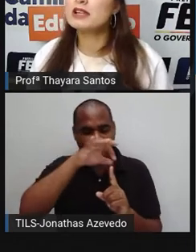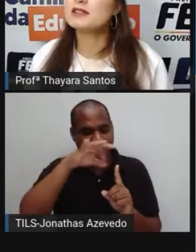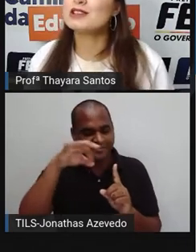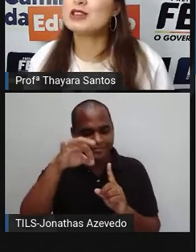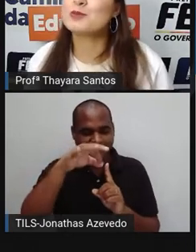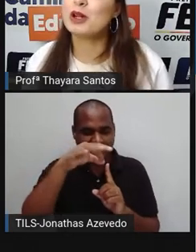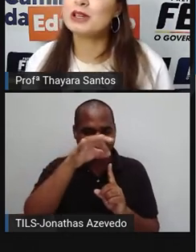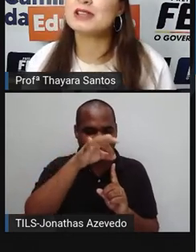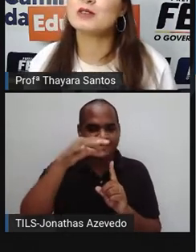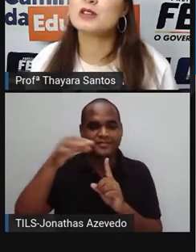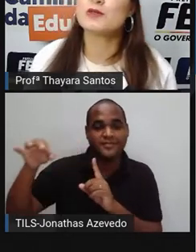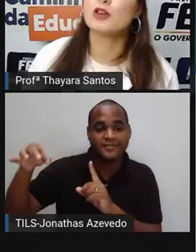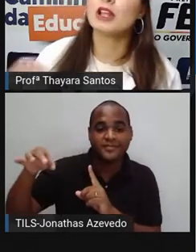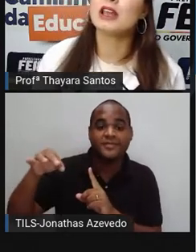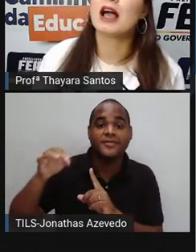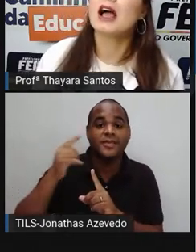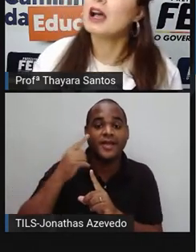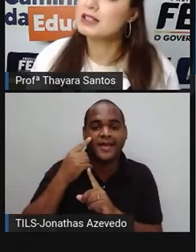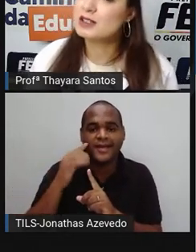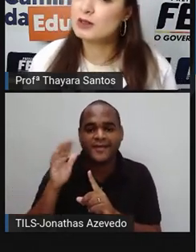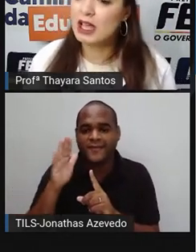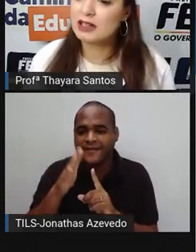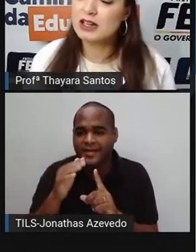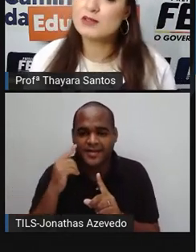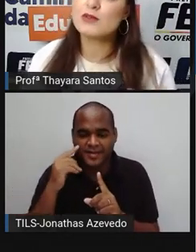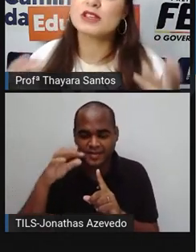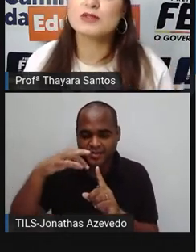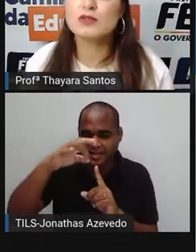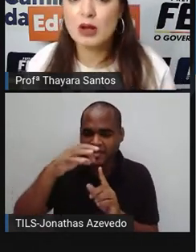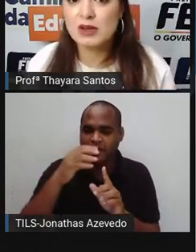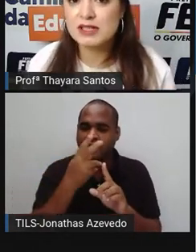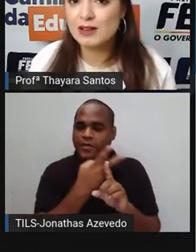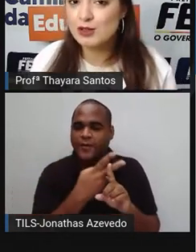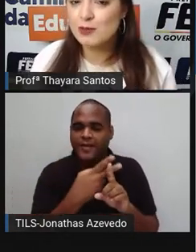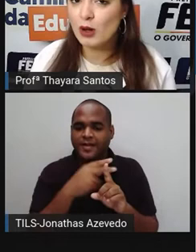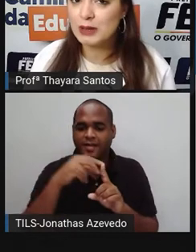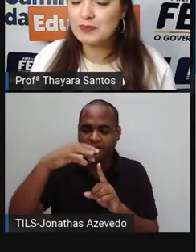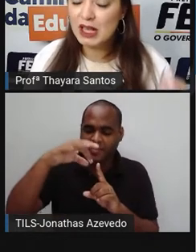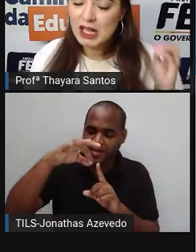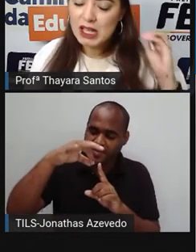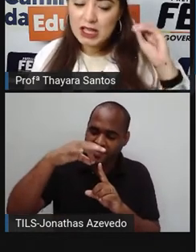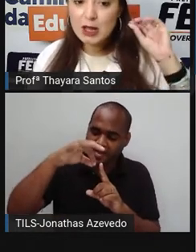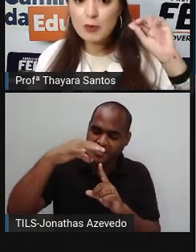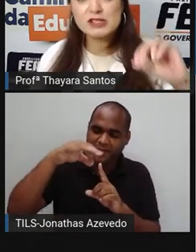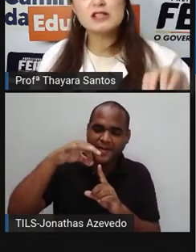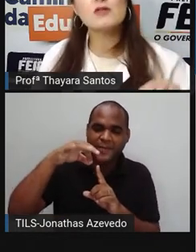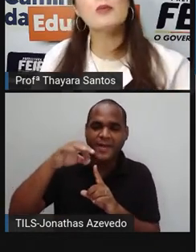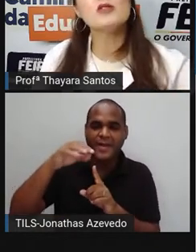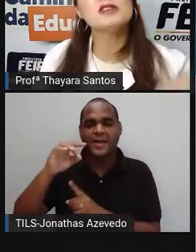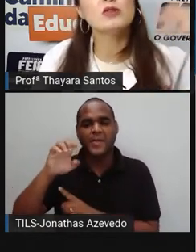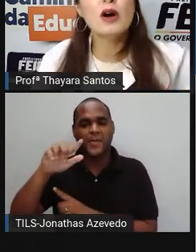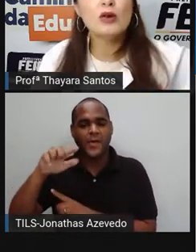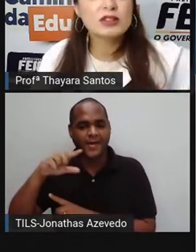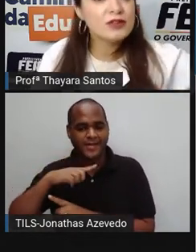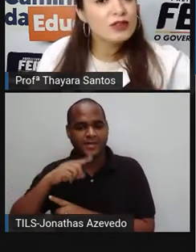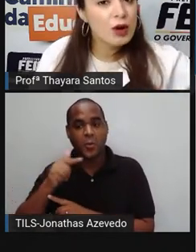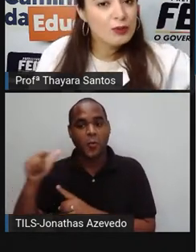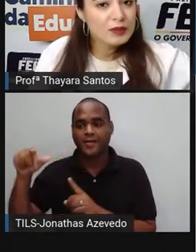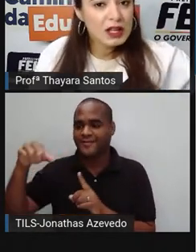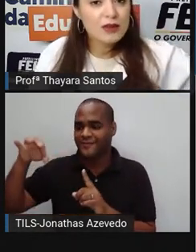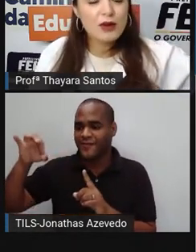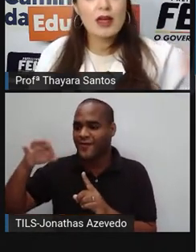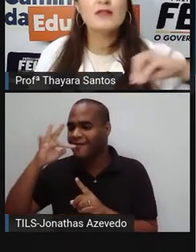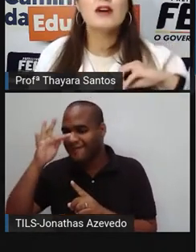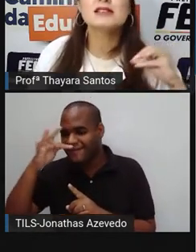quando esses agentes podem usar dores forem lá atrás do neto eles vão se sujar com esse grão de pólen e depois eles vão pousar numa